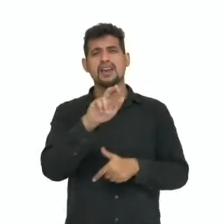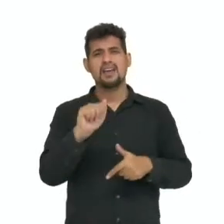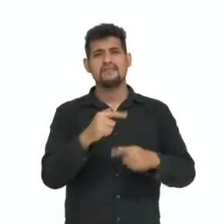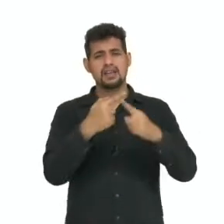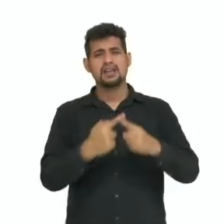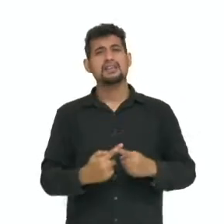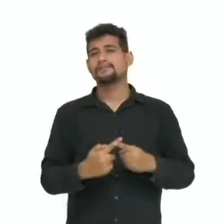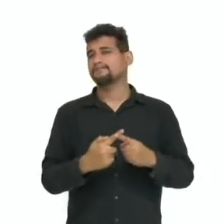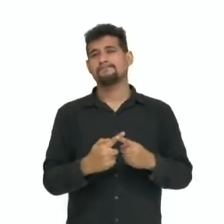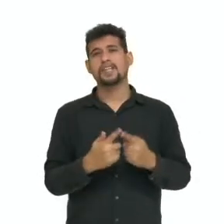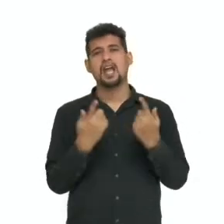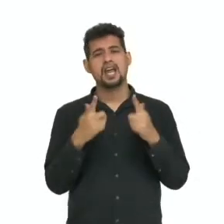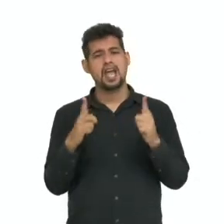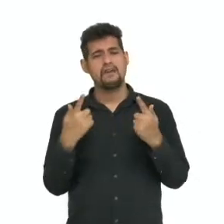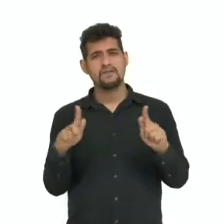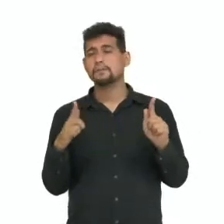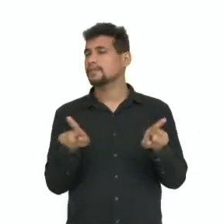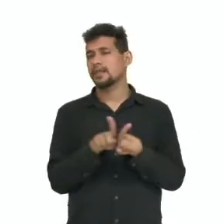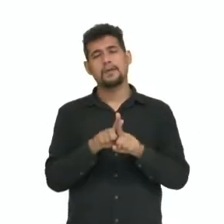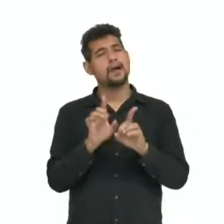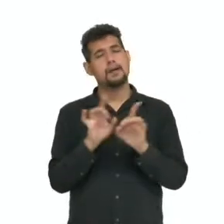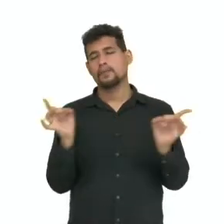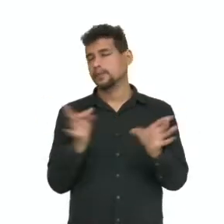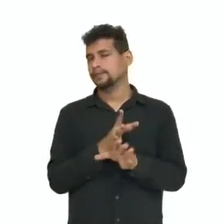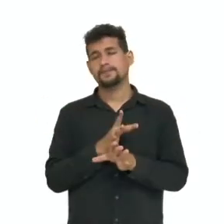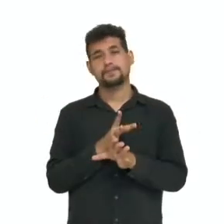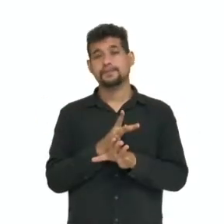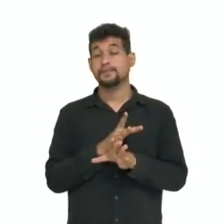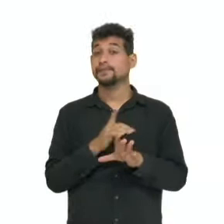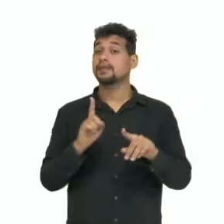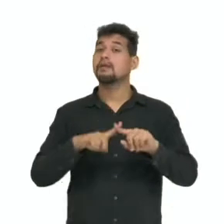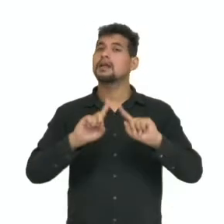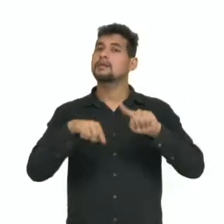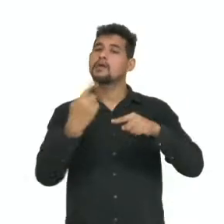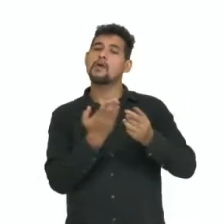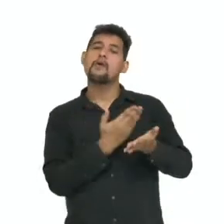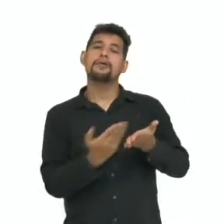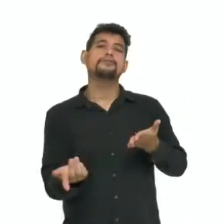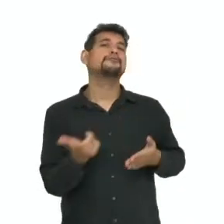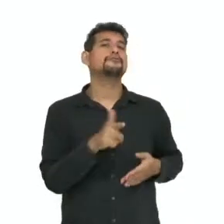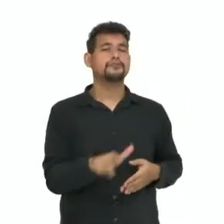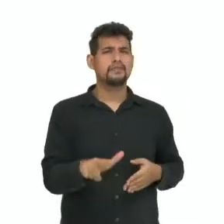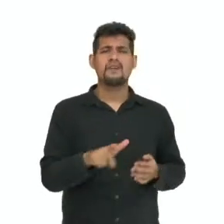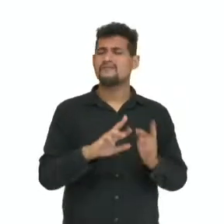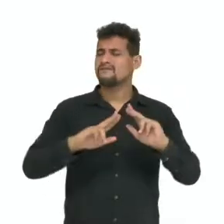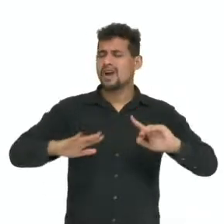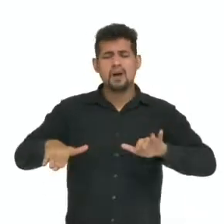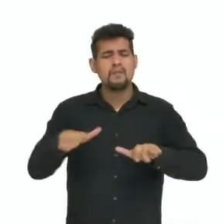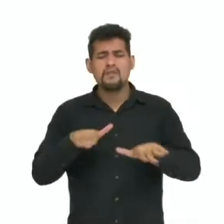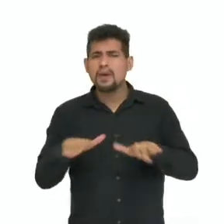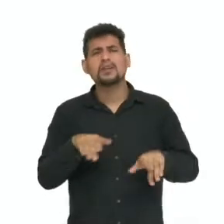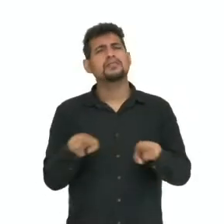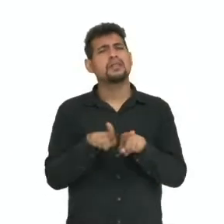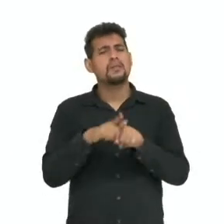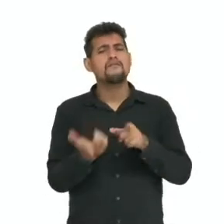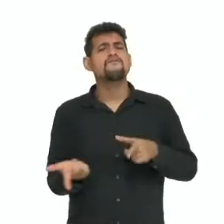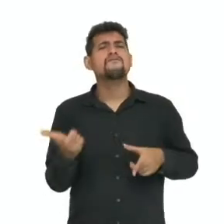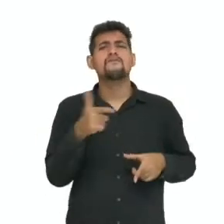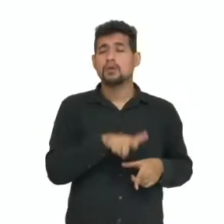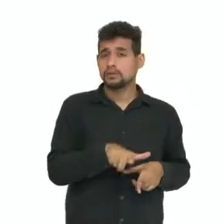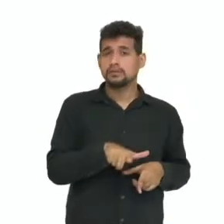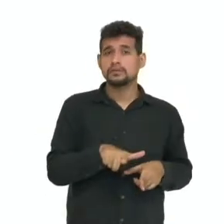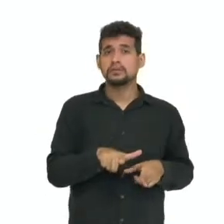não existido durante boa parte da ditadura militar, voltaram. Então os movimentos grevistas voltaram a aparecer.